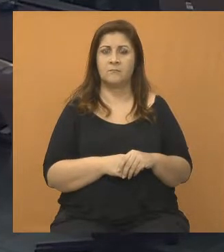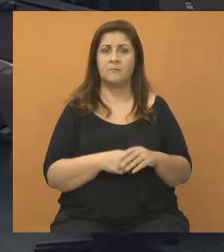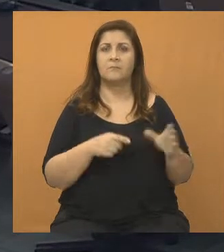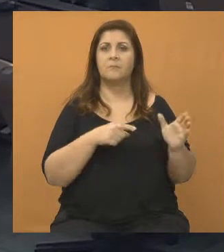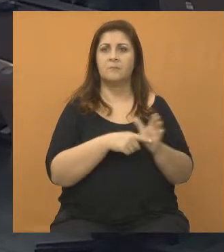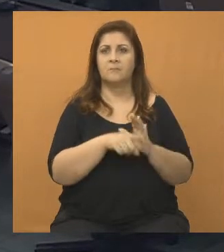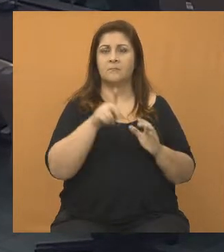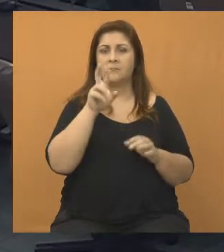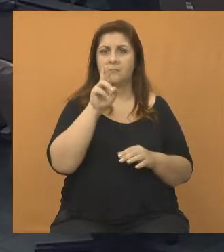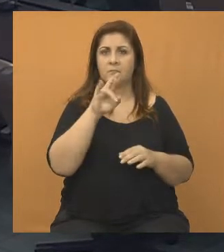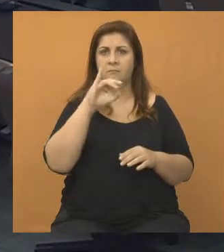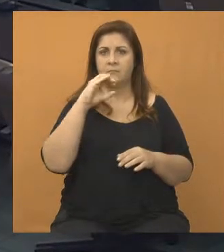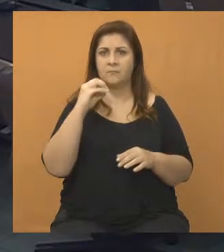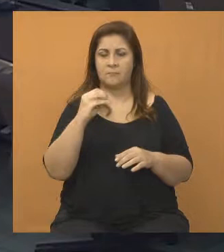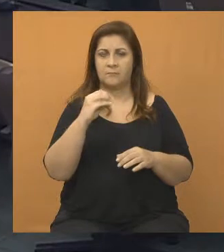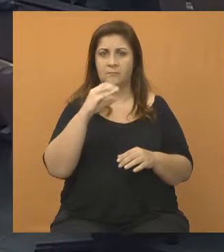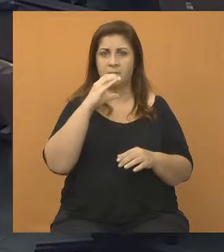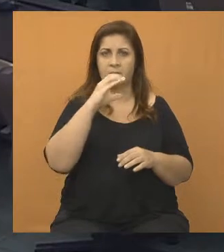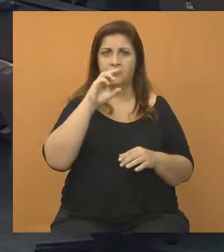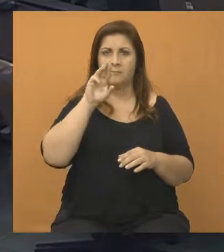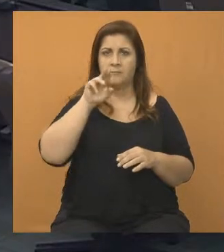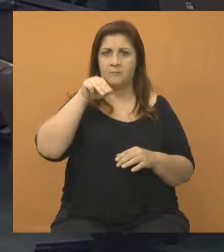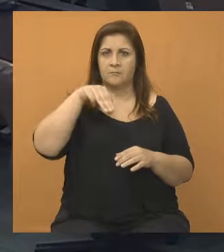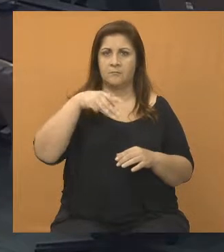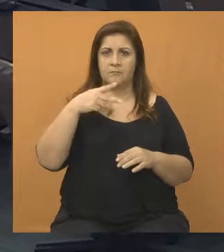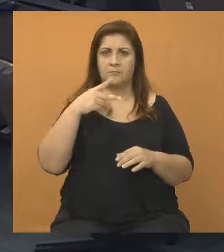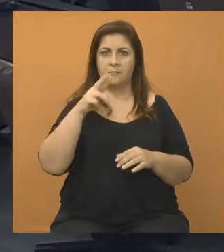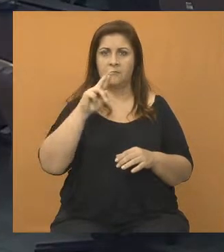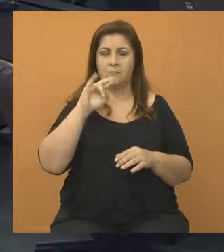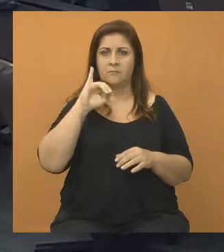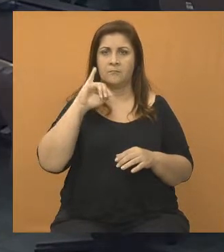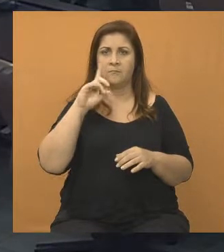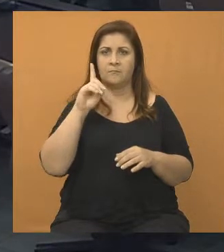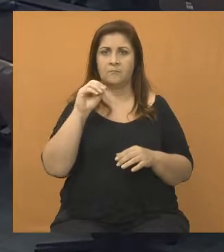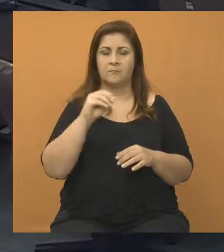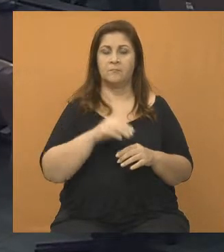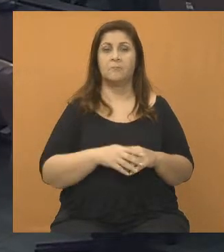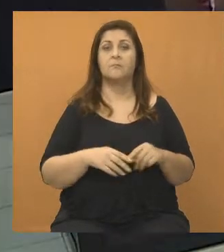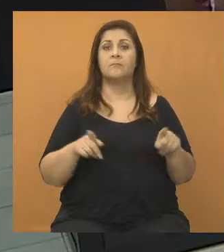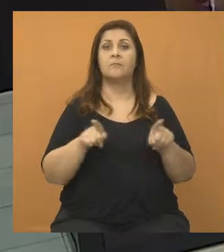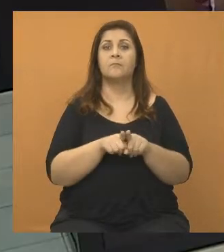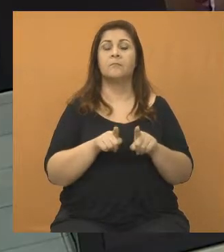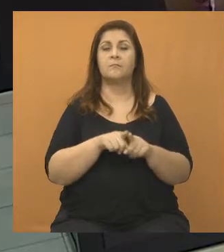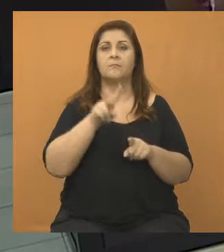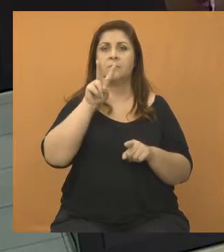Comprido, porque não está aqui. E também da